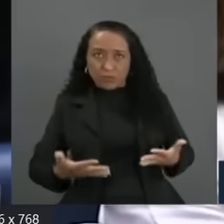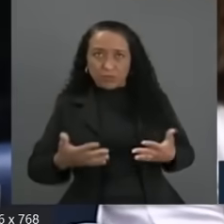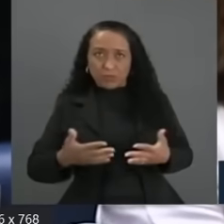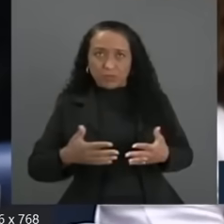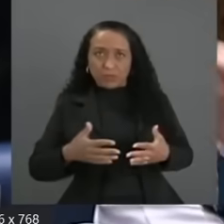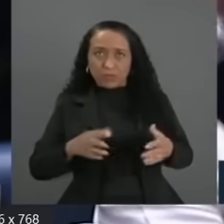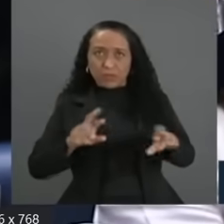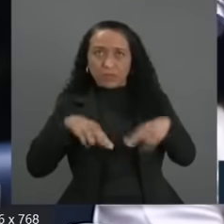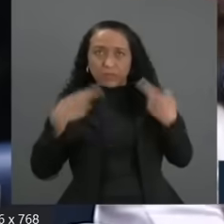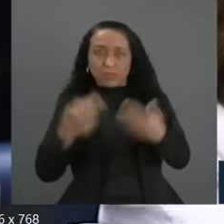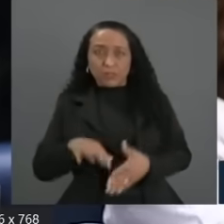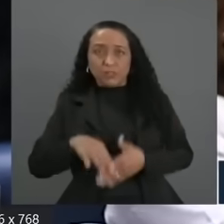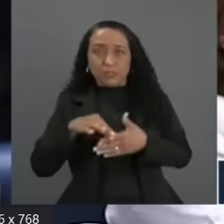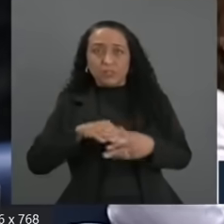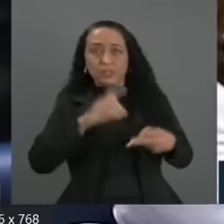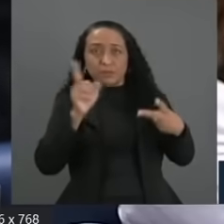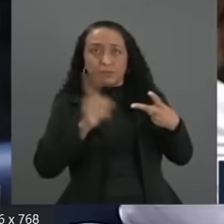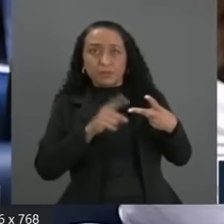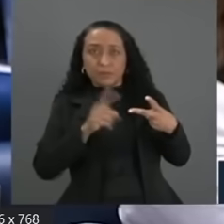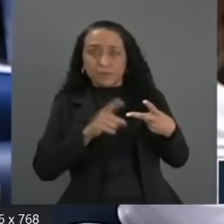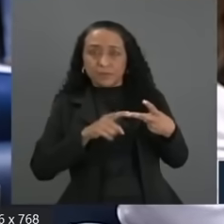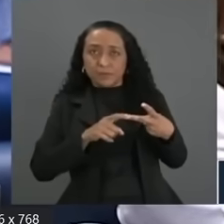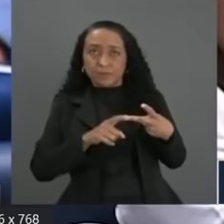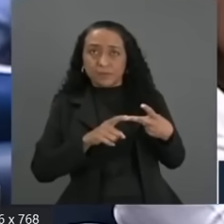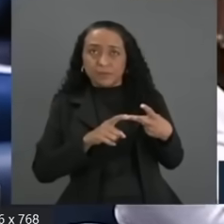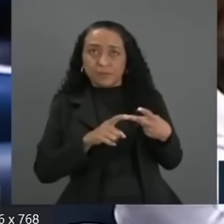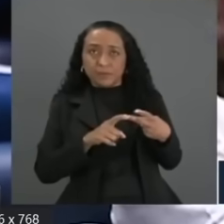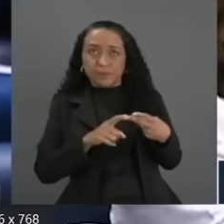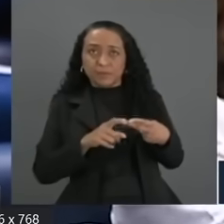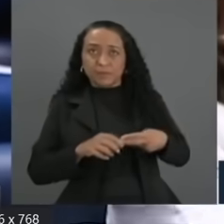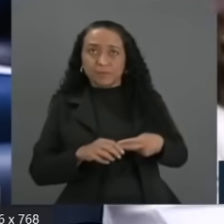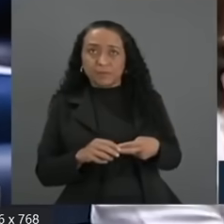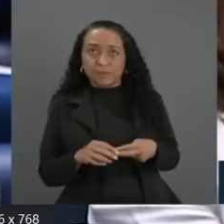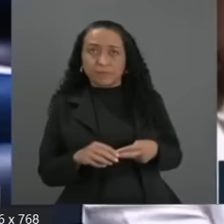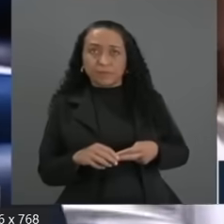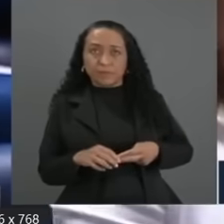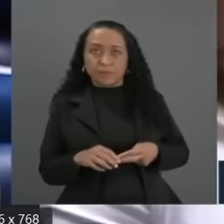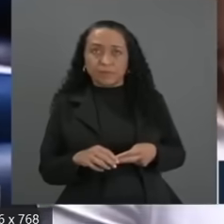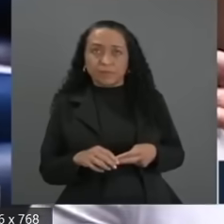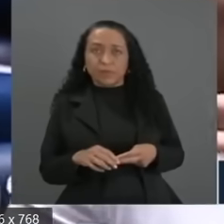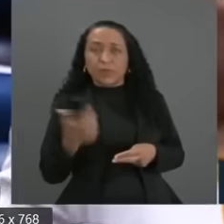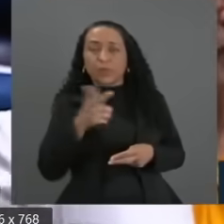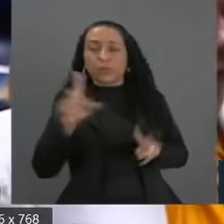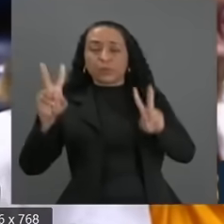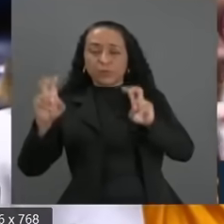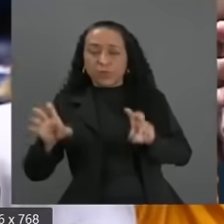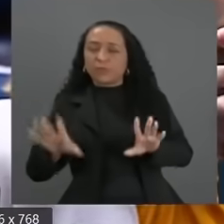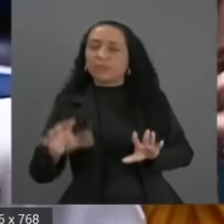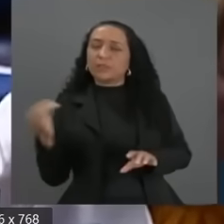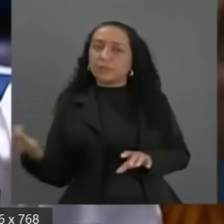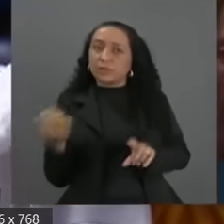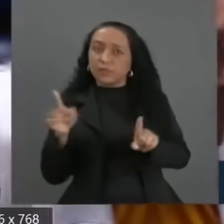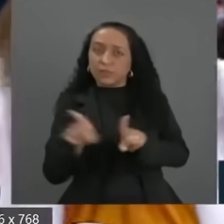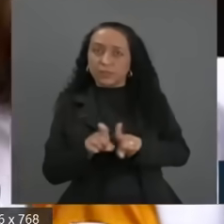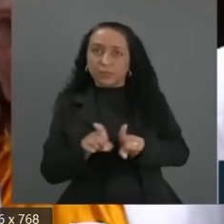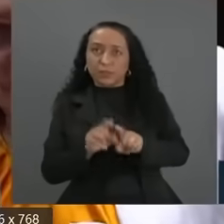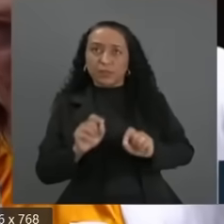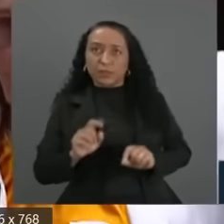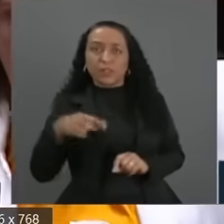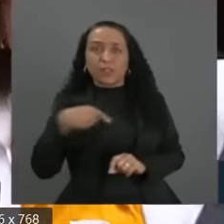reunião de líderes. E a segunda pergunta, não desse tema, mas igualmente importante, porque